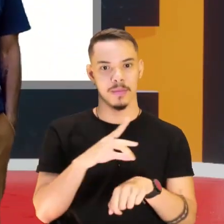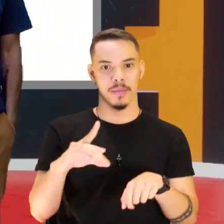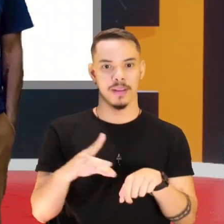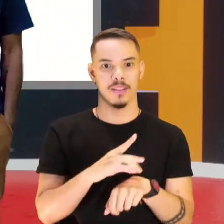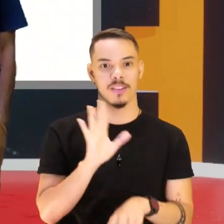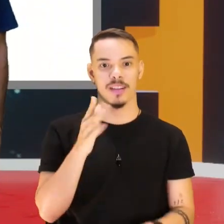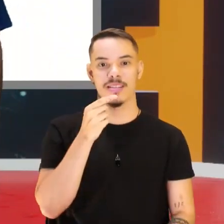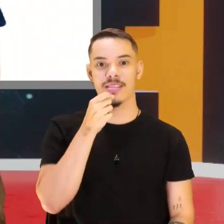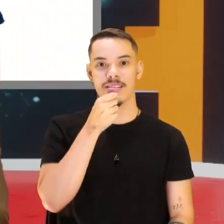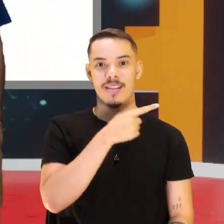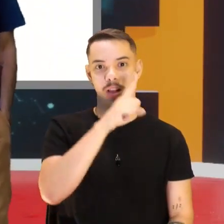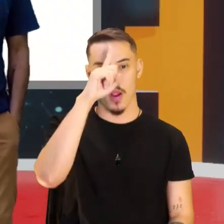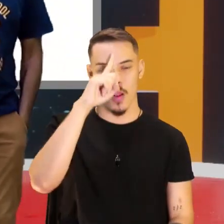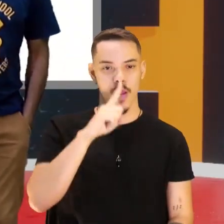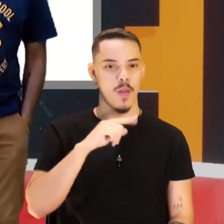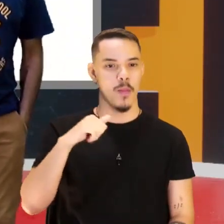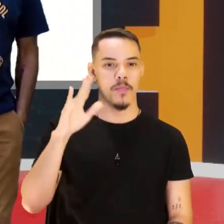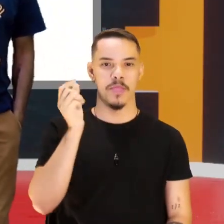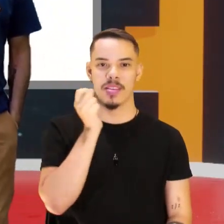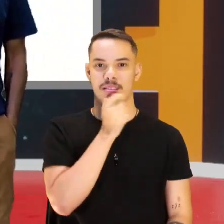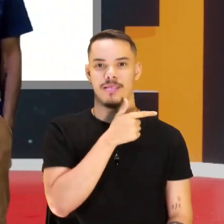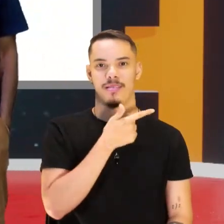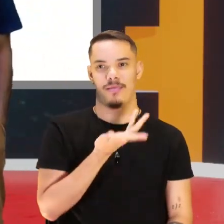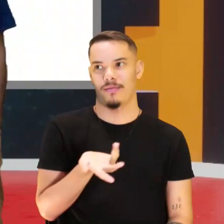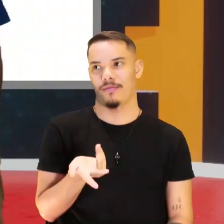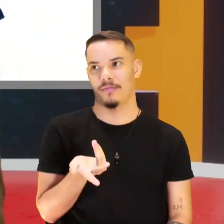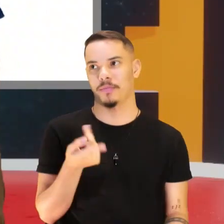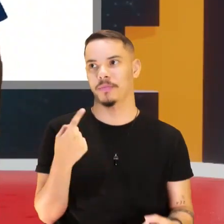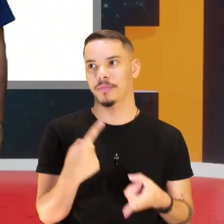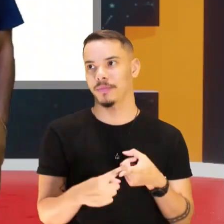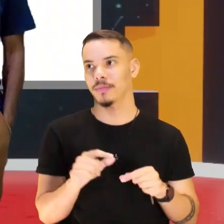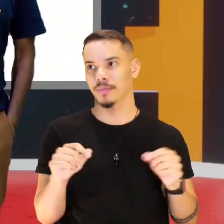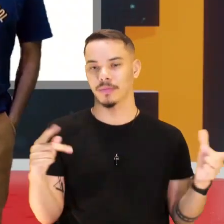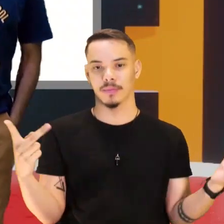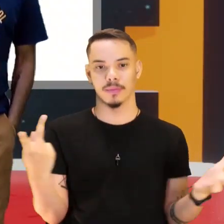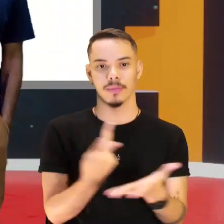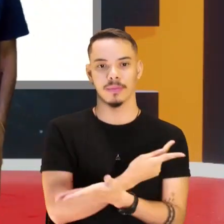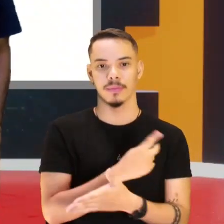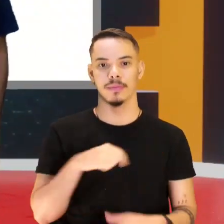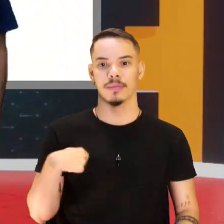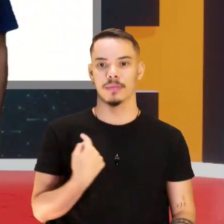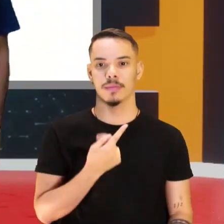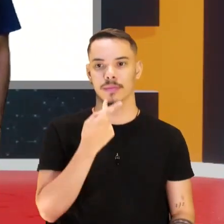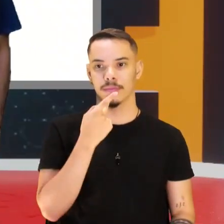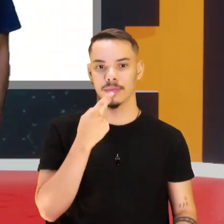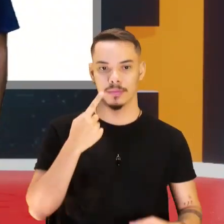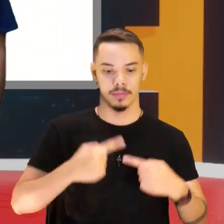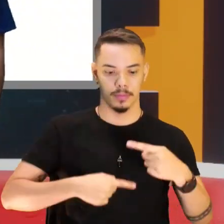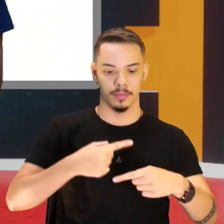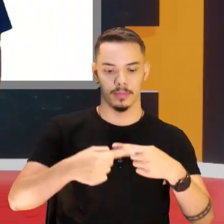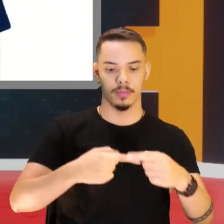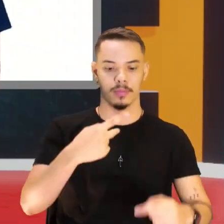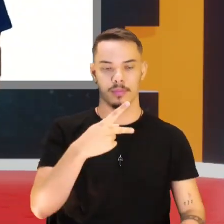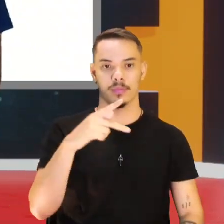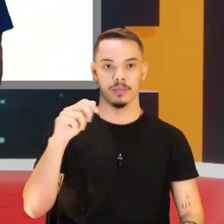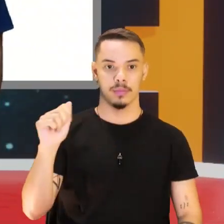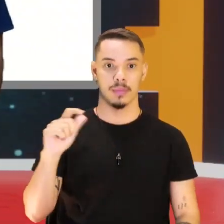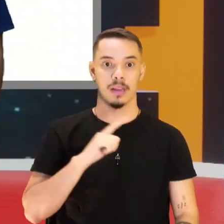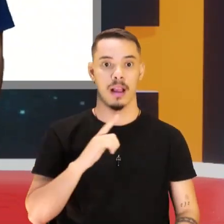louro está mais engraçado ainda. O que acontece? Quando a gente está falando de progressão, ali já disse, né? Vai ter